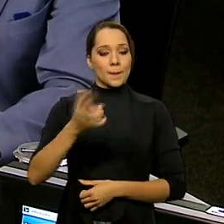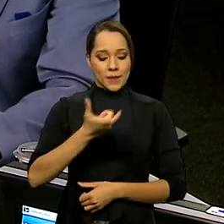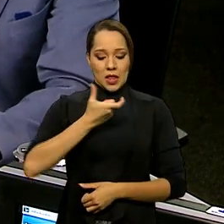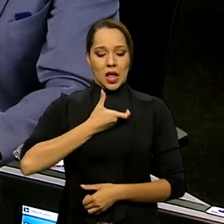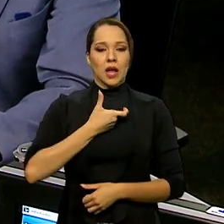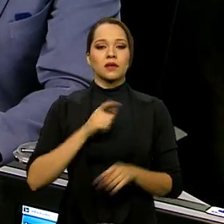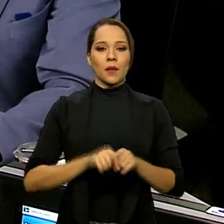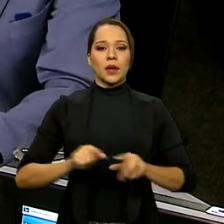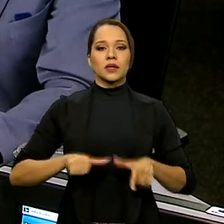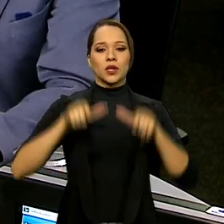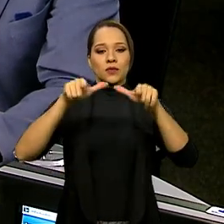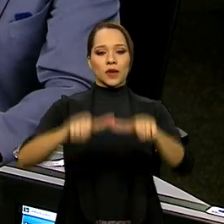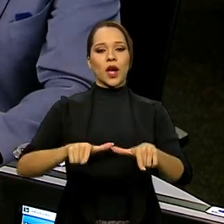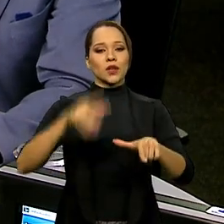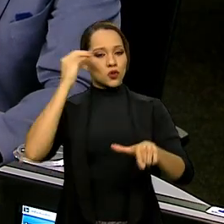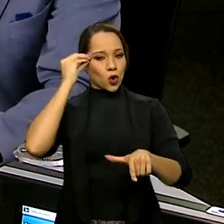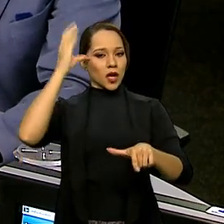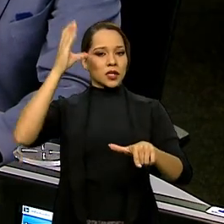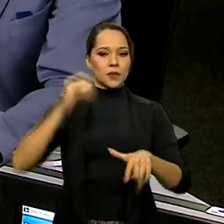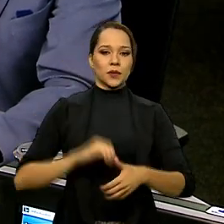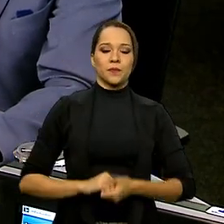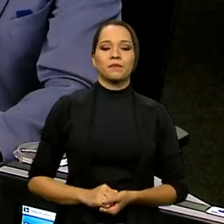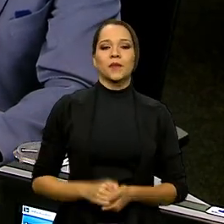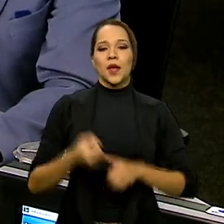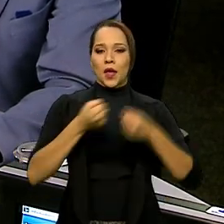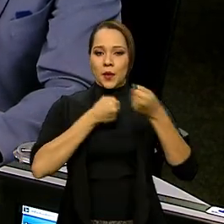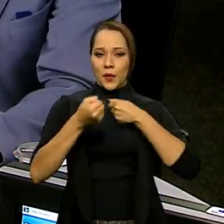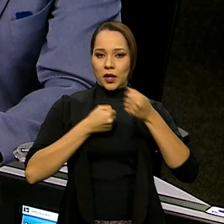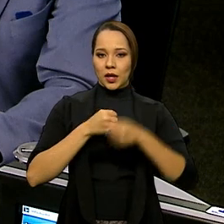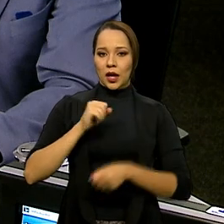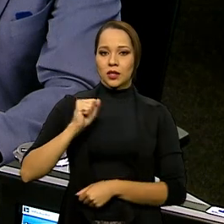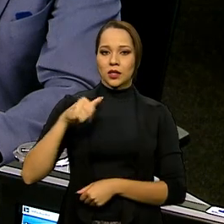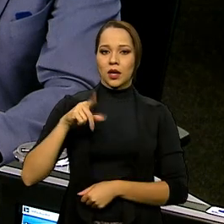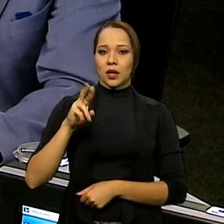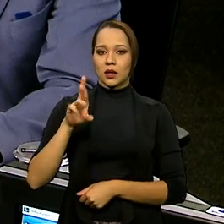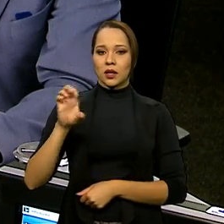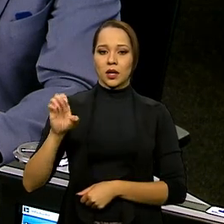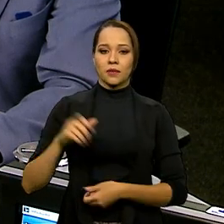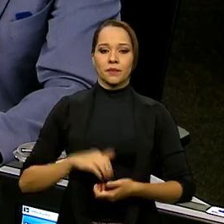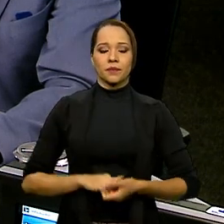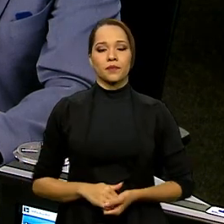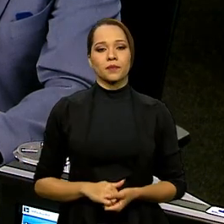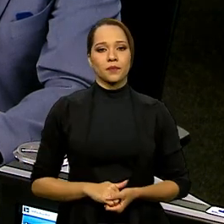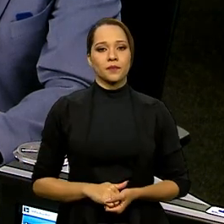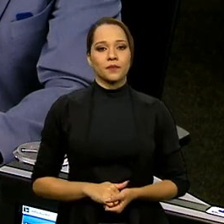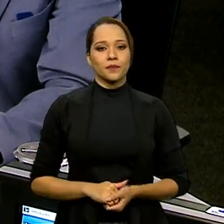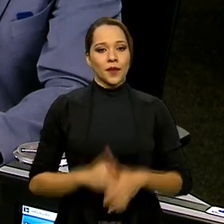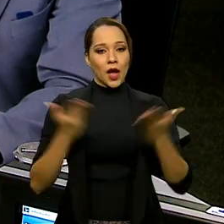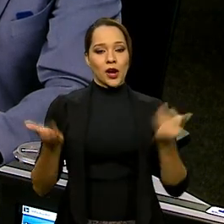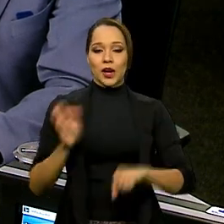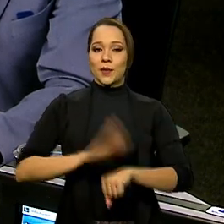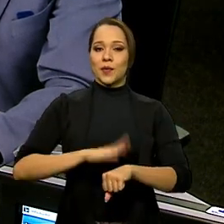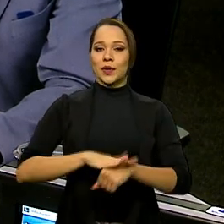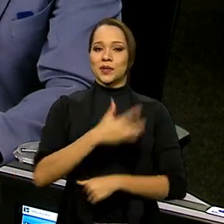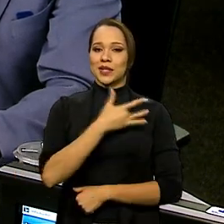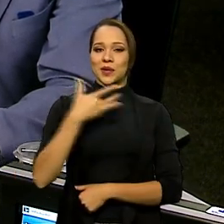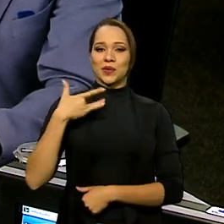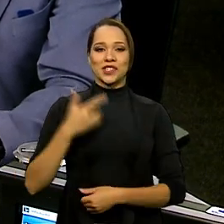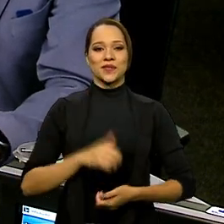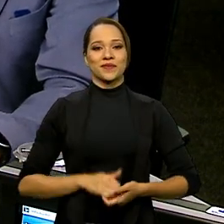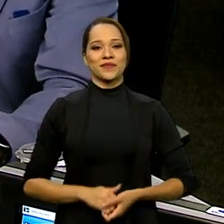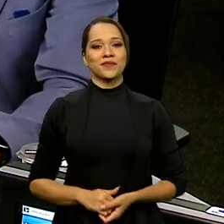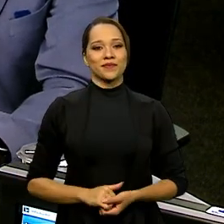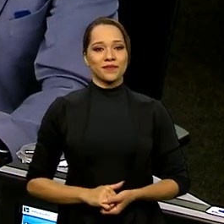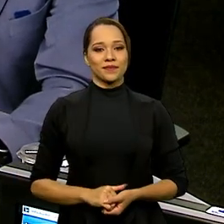e certificados de reconhecimento. Reportagem André Luiz Gomes. Momento